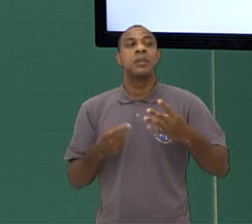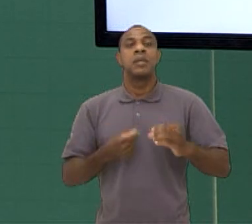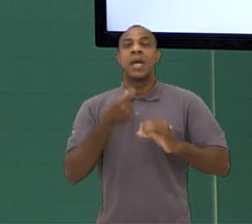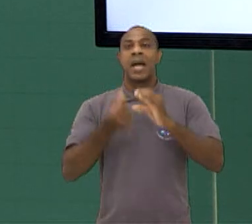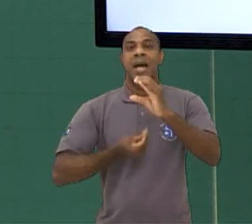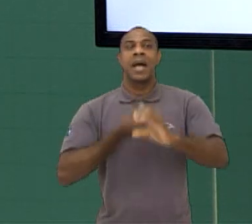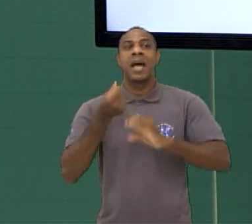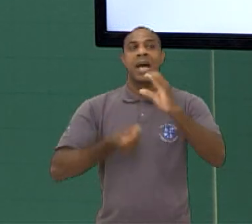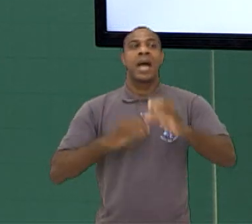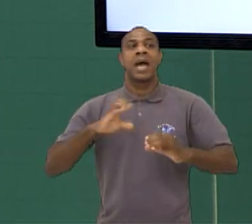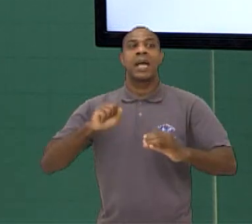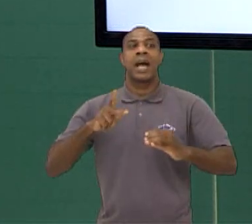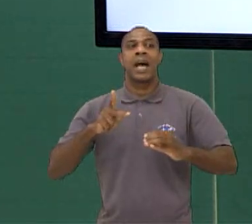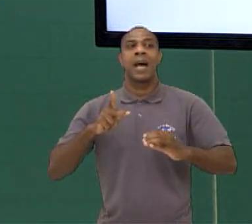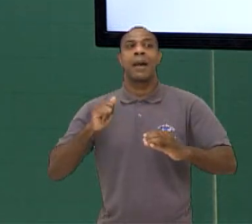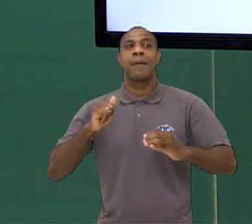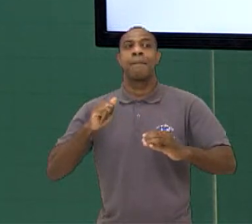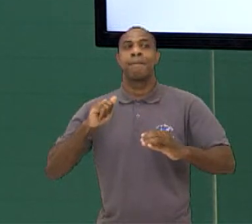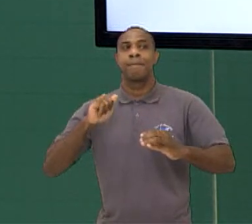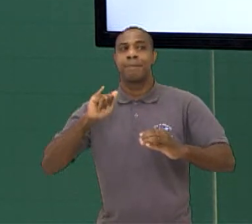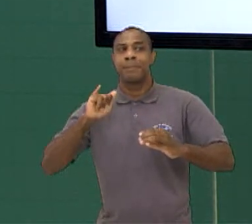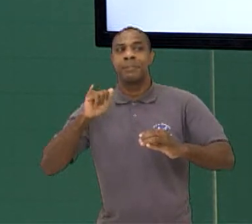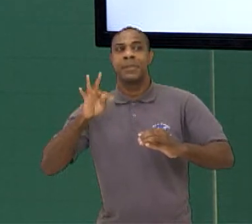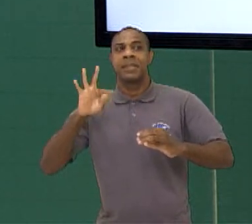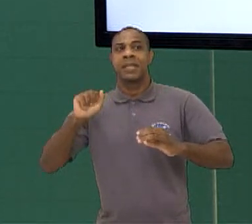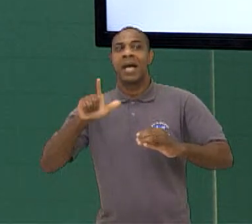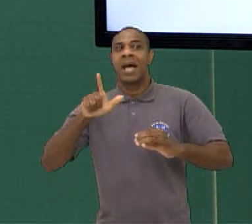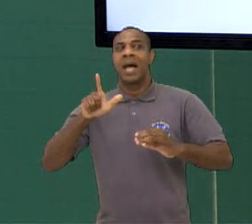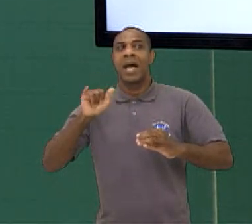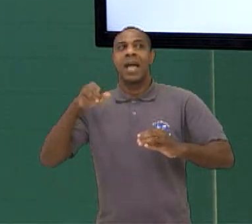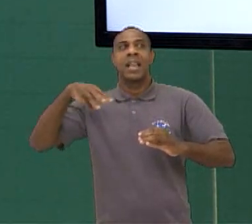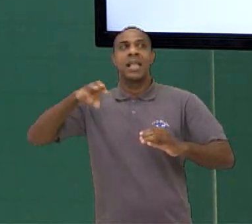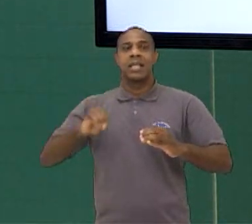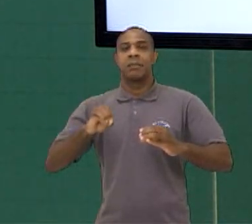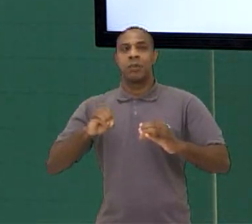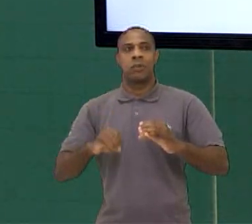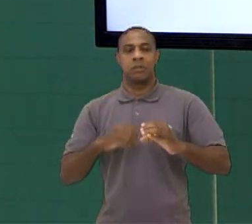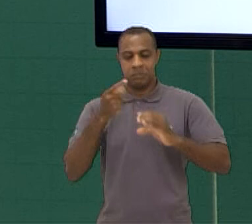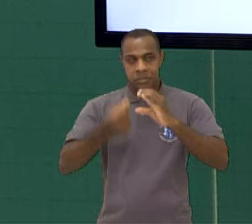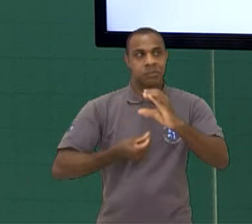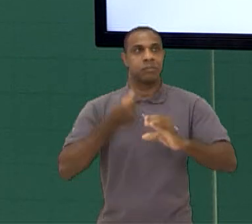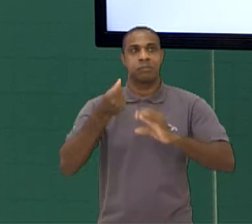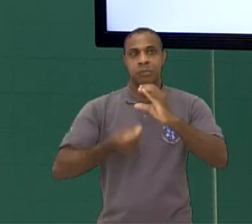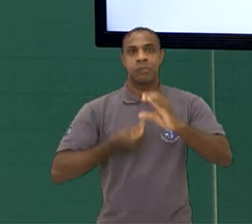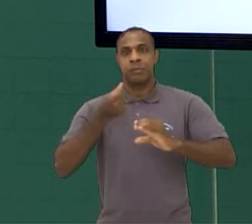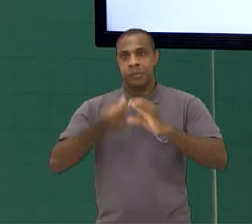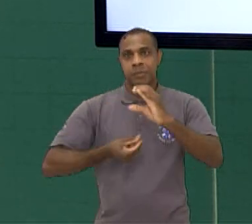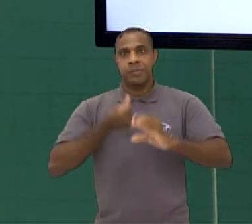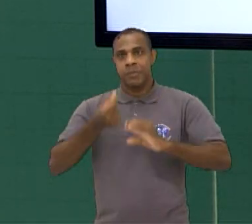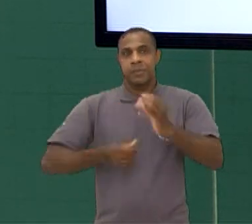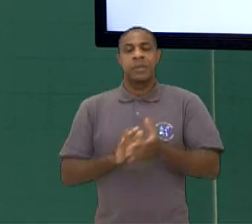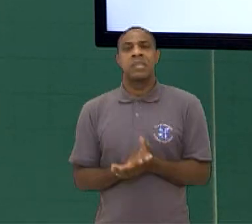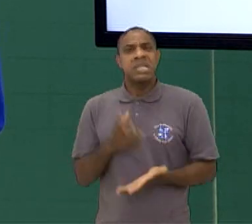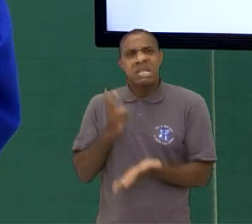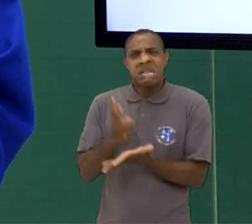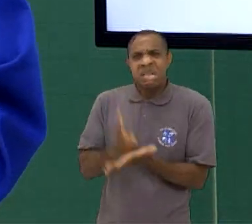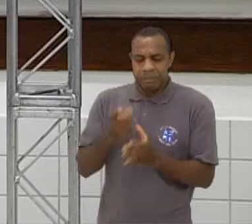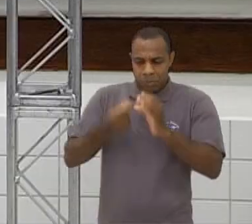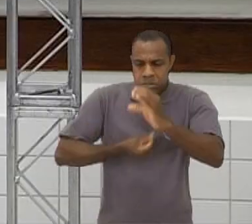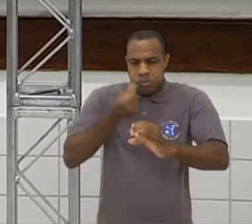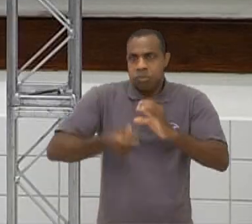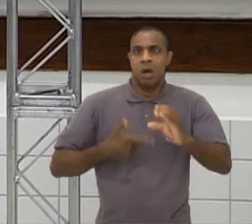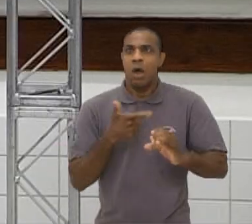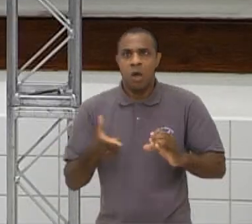Observe, estudante, que o capitalismo, ele é parte da história, tá? Nem sempre o capitalismo, ele